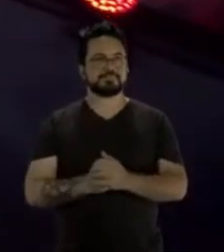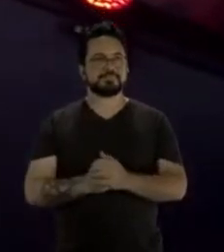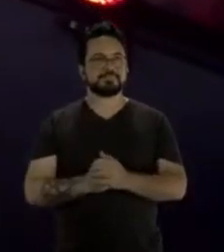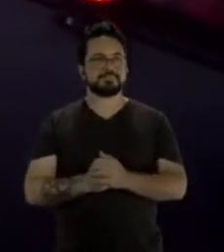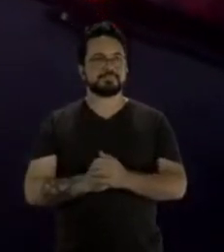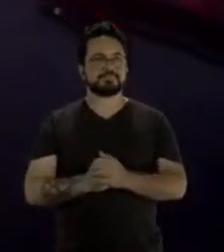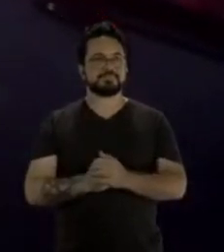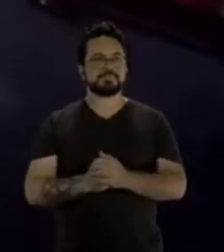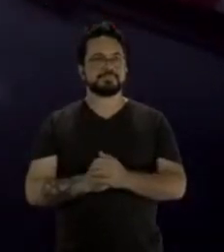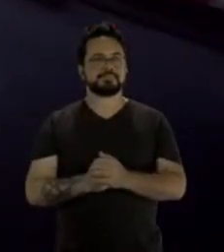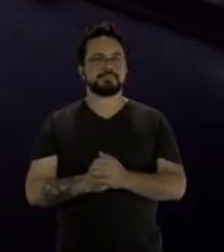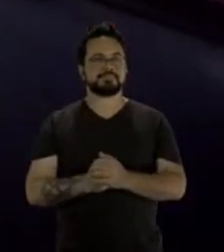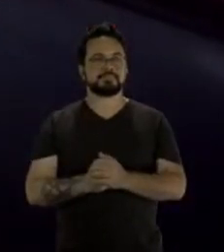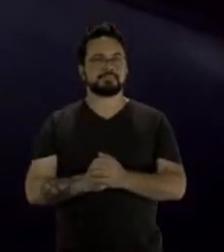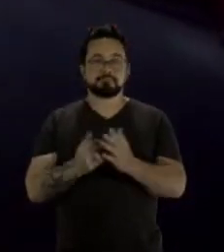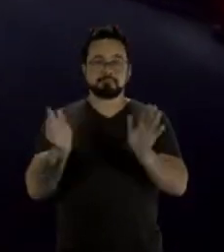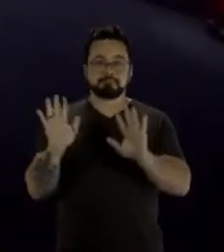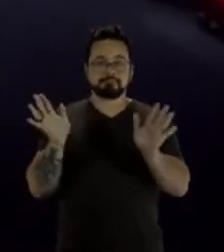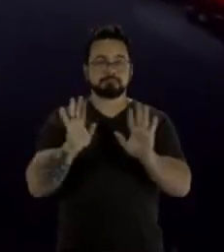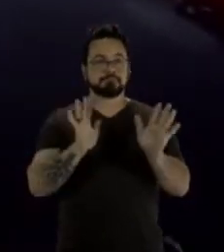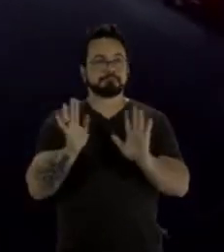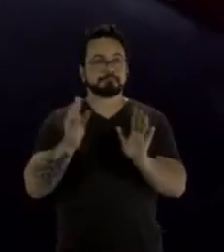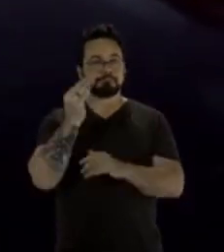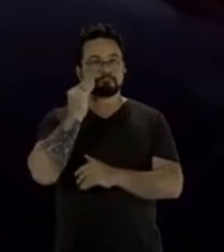Prazer em conhecer vocês. Prazer foi muito meu. Valeu. Até já. Beijo grande, Espartacos, meninas. Te amo. Beijo. Saudade. Tchau,